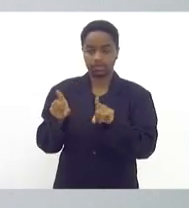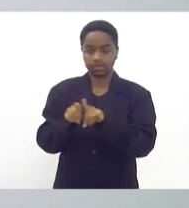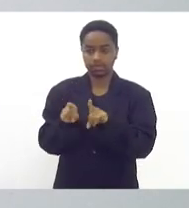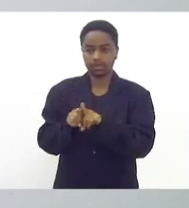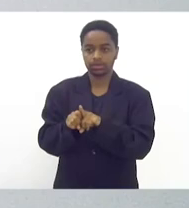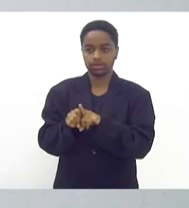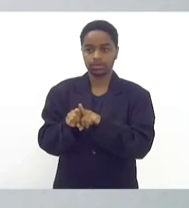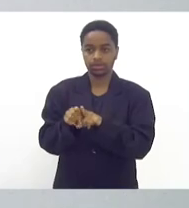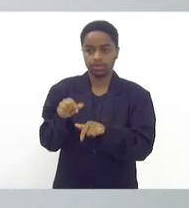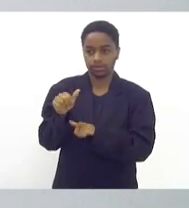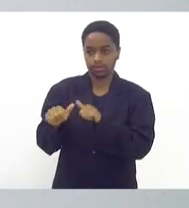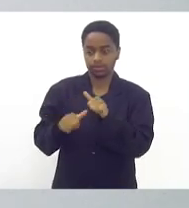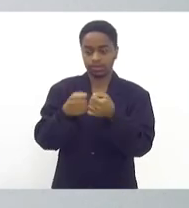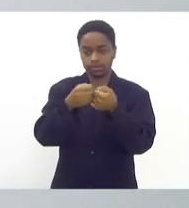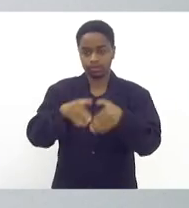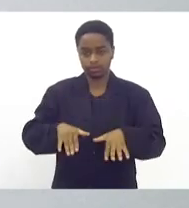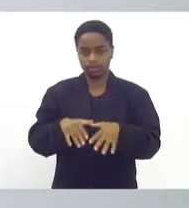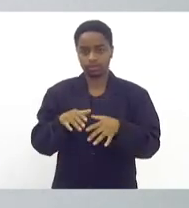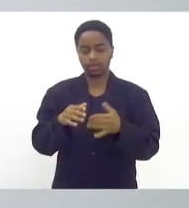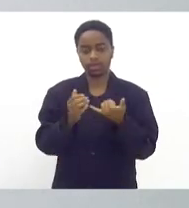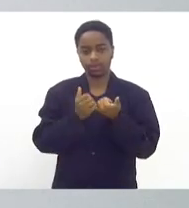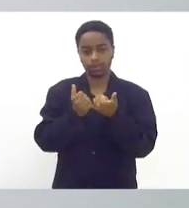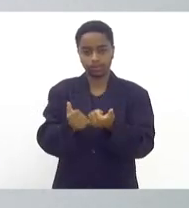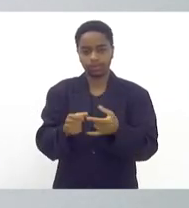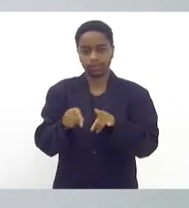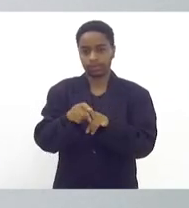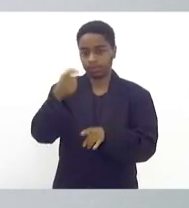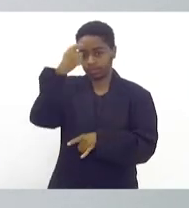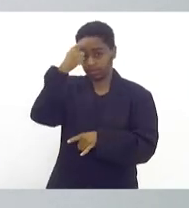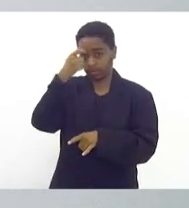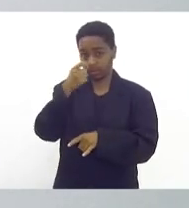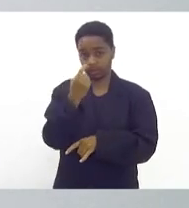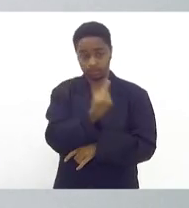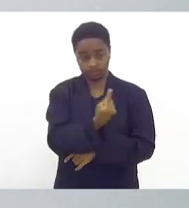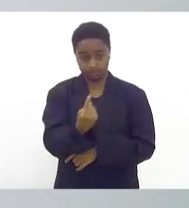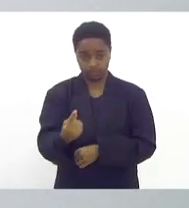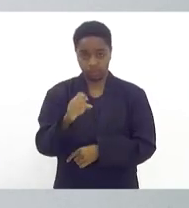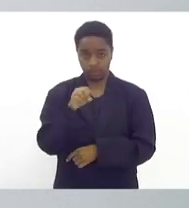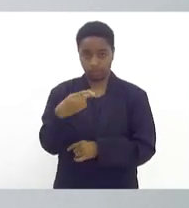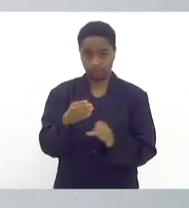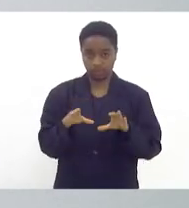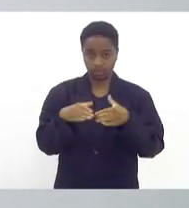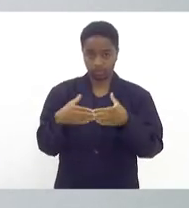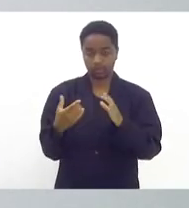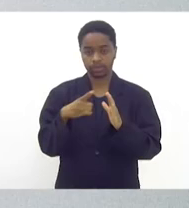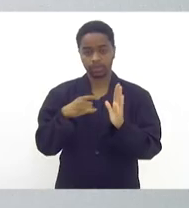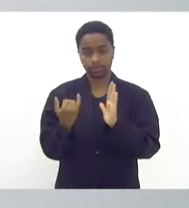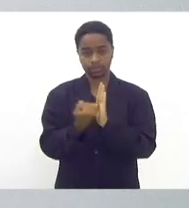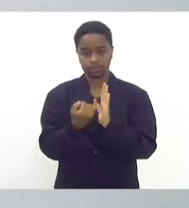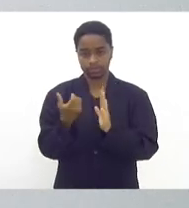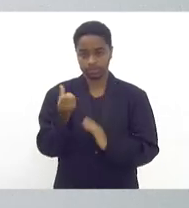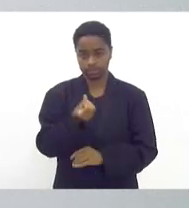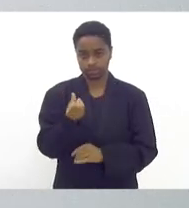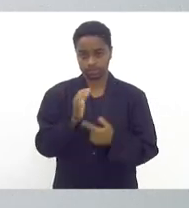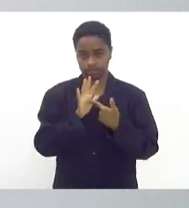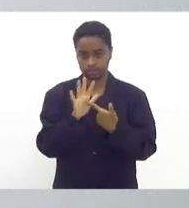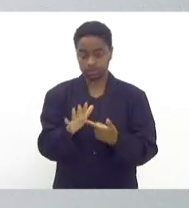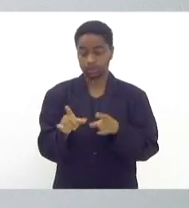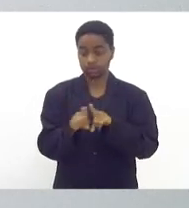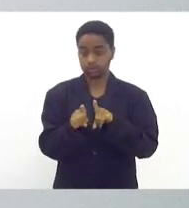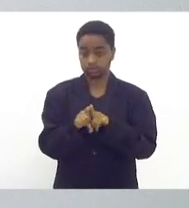patrimoniais e Morais individuais coletivos e difusos o inciso sexto e a